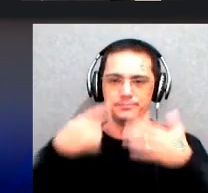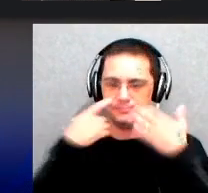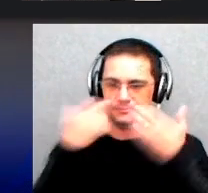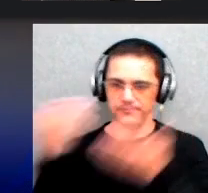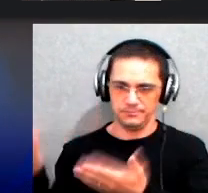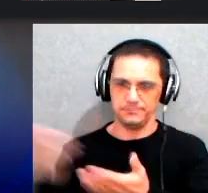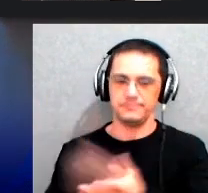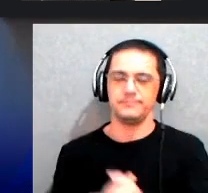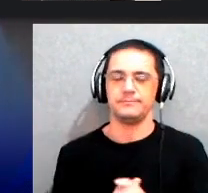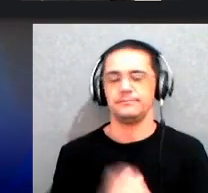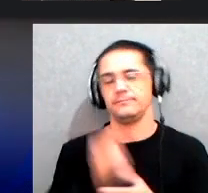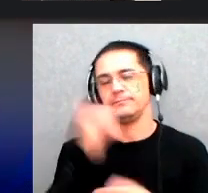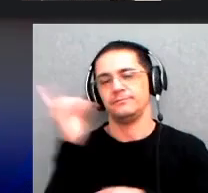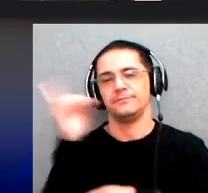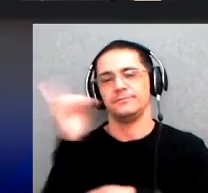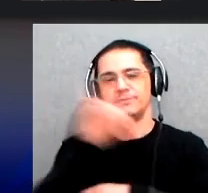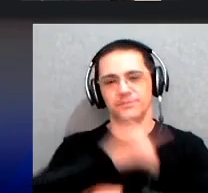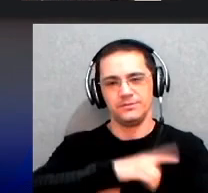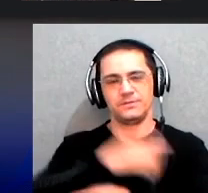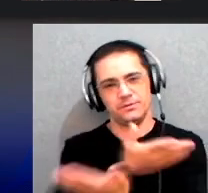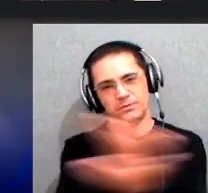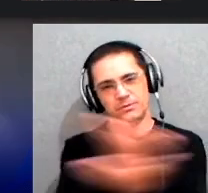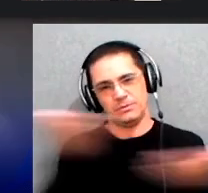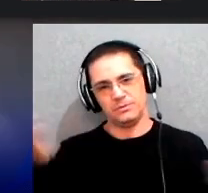Bom dia, senhoras e senhores.